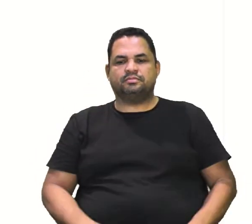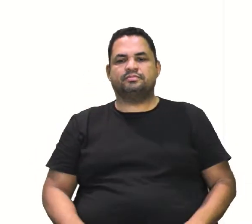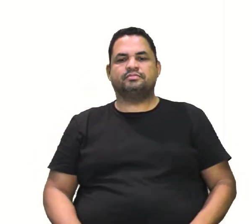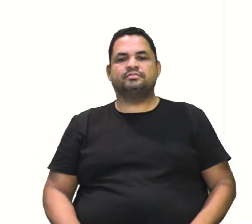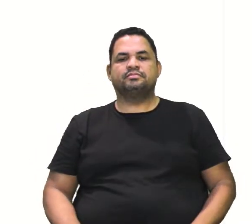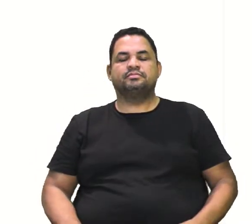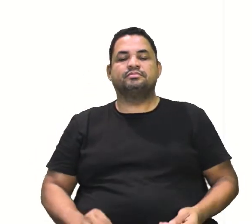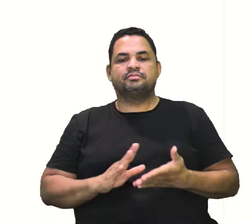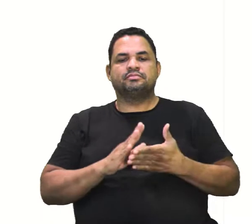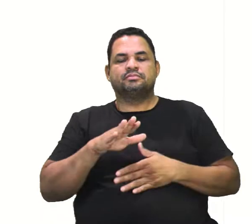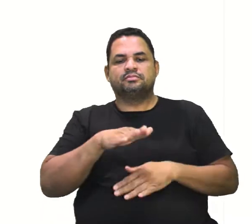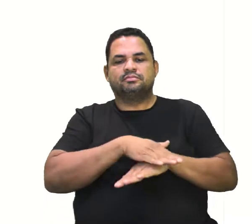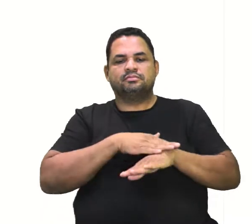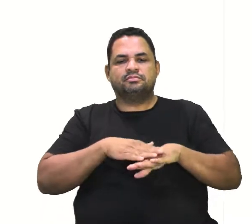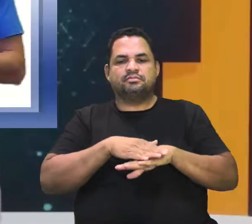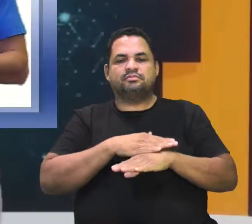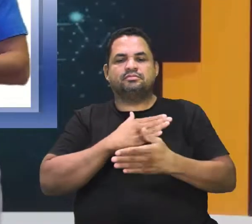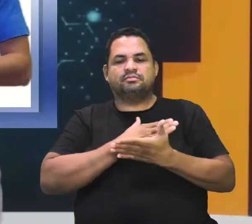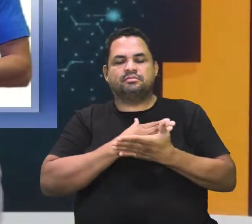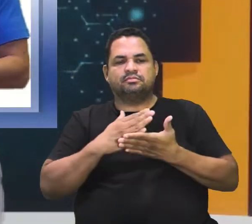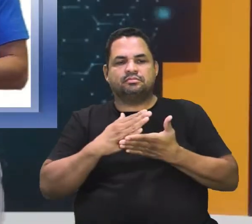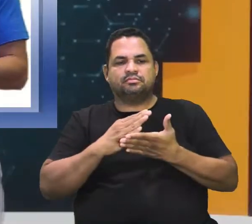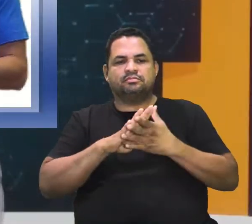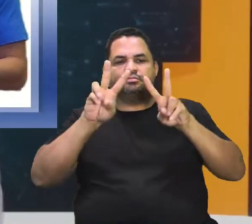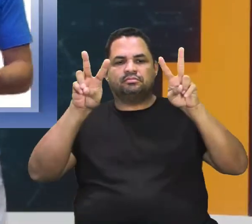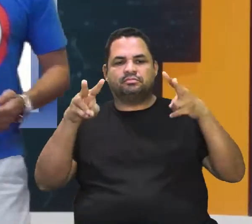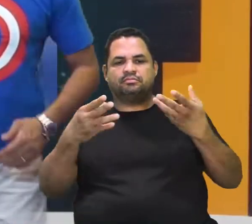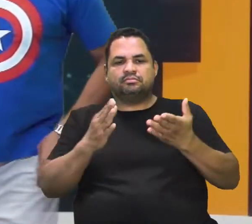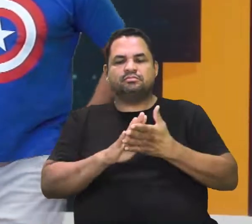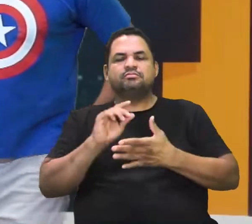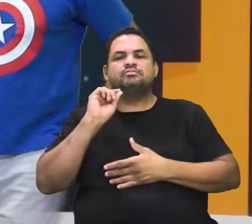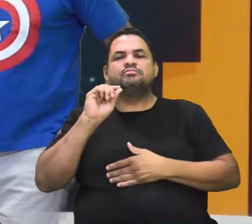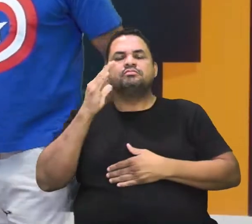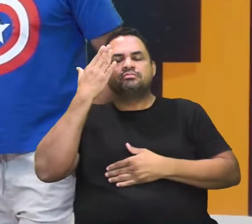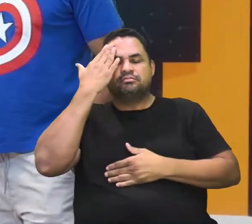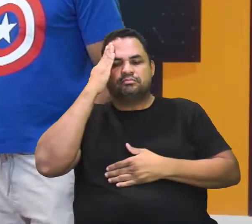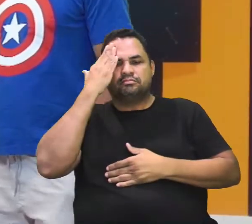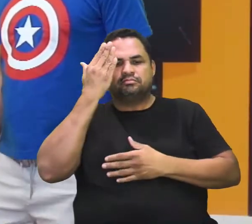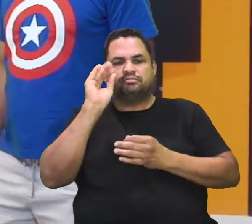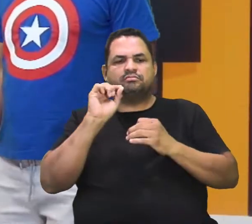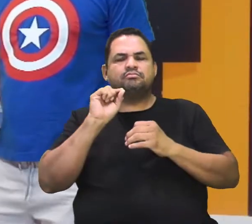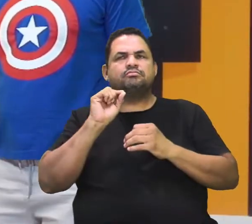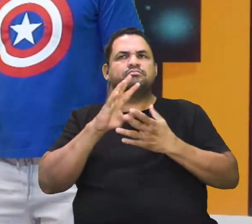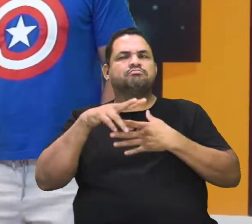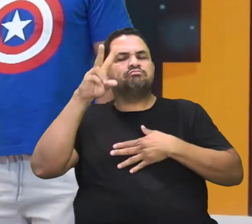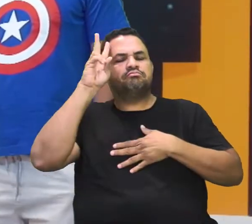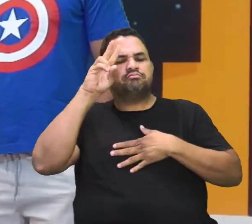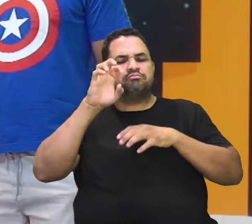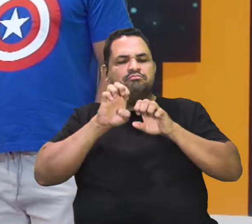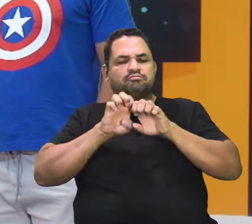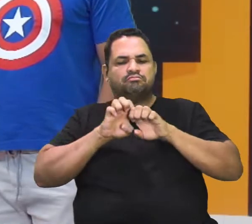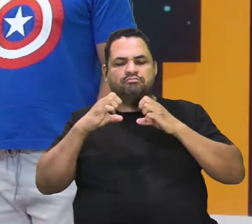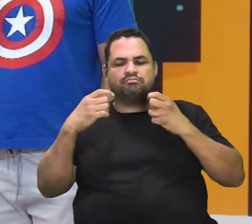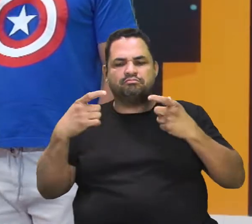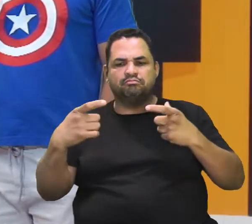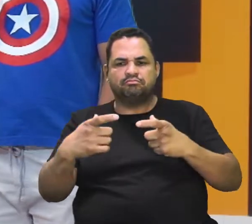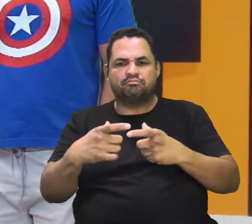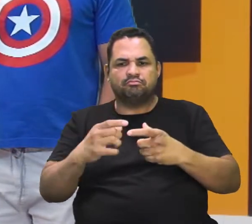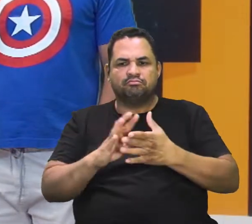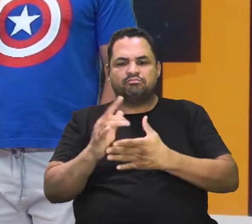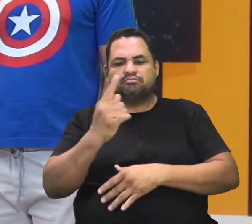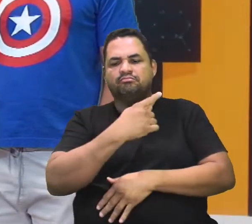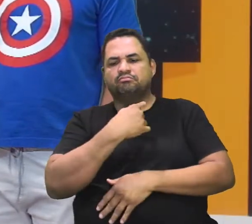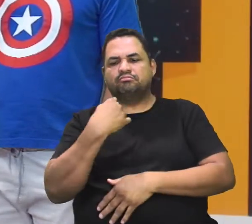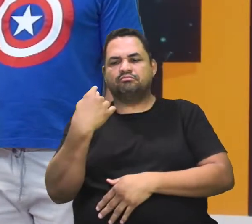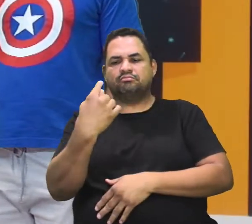pouquinho, como sempre, para dar aquela introdução ao assunto. O que você entende por elipse? O que você lembra aí? Fala elipse... Nós